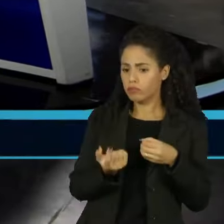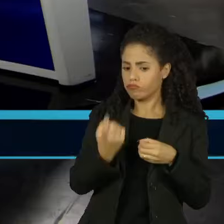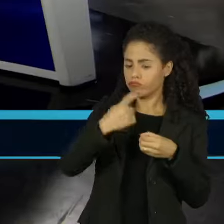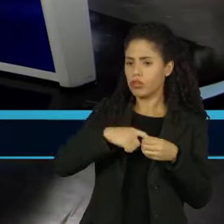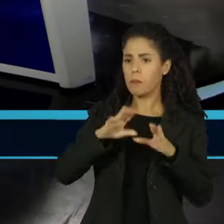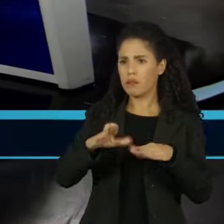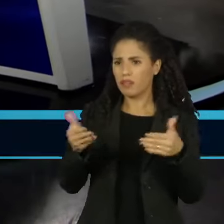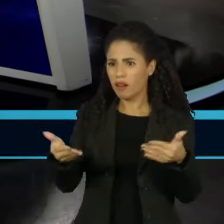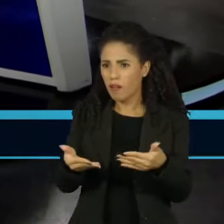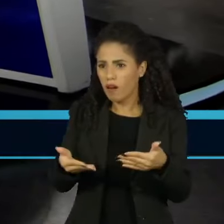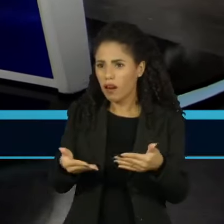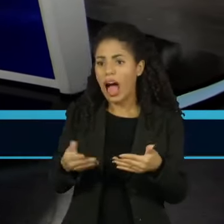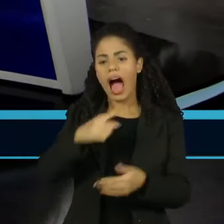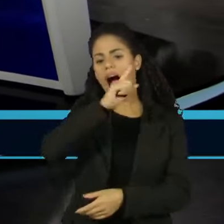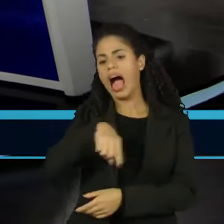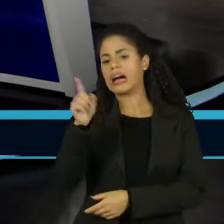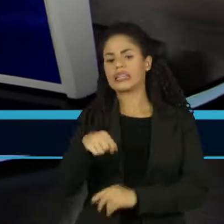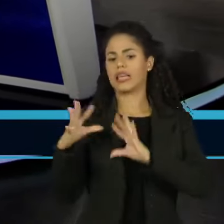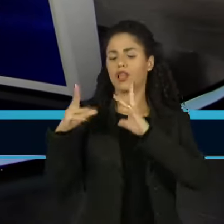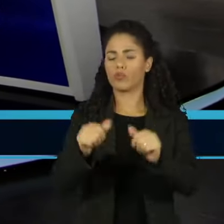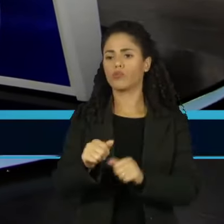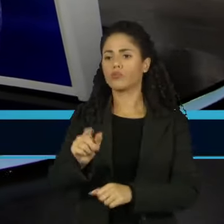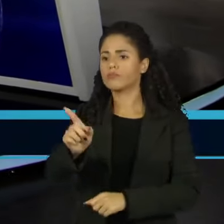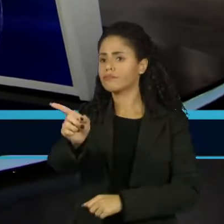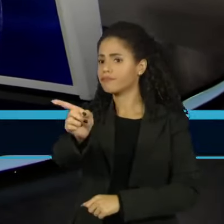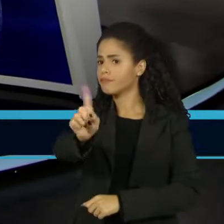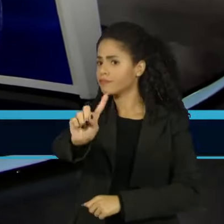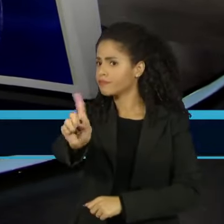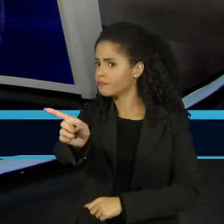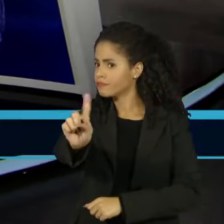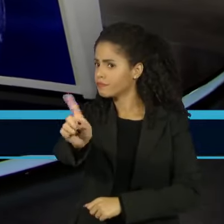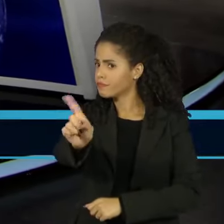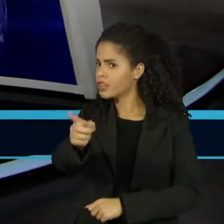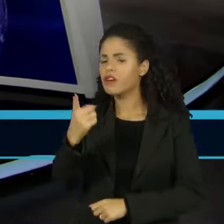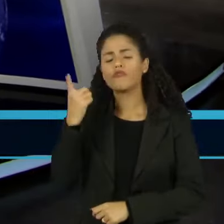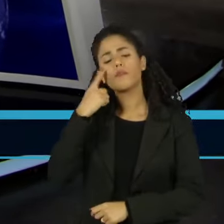que não pode é o seguinte: olha, cancele todos os pagamentos, vamos rediscutir e um